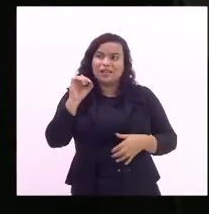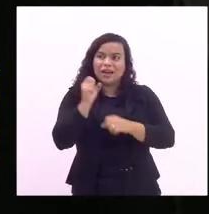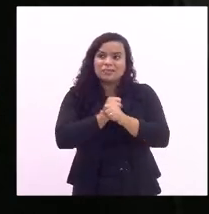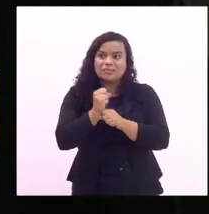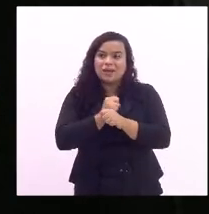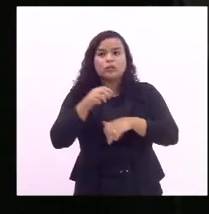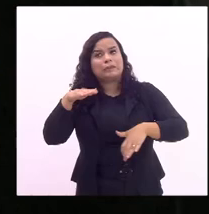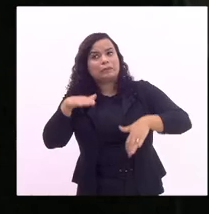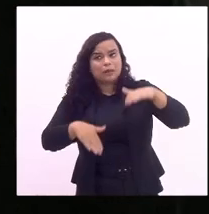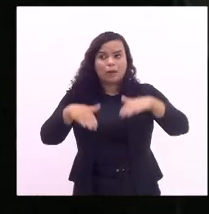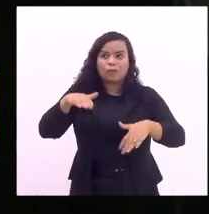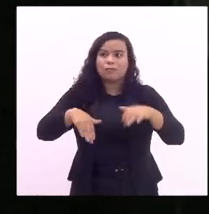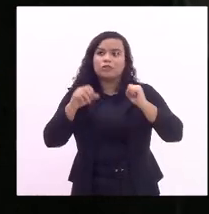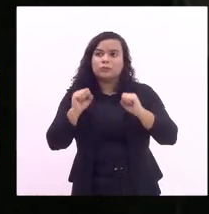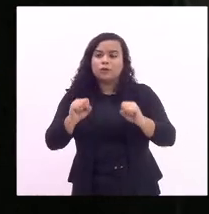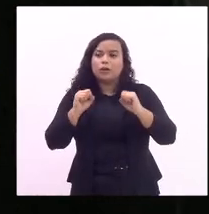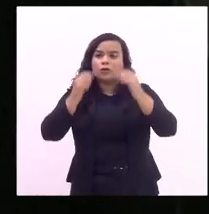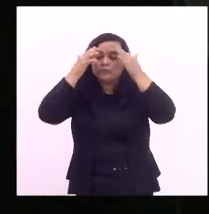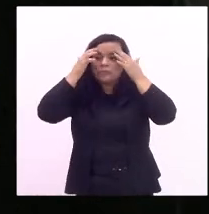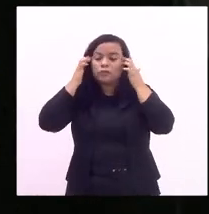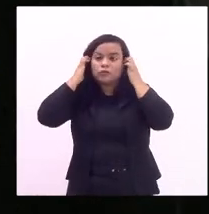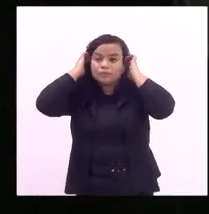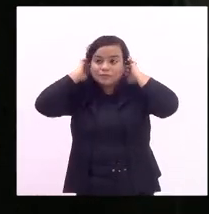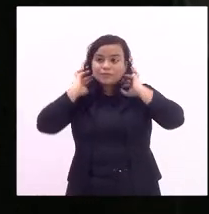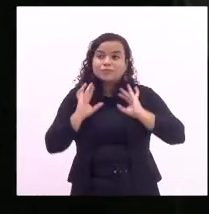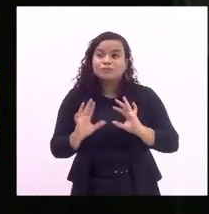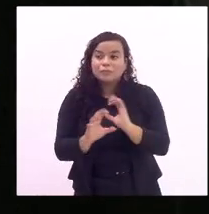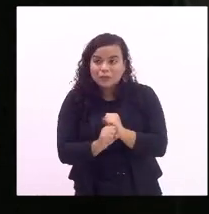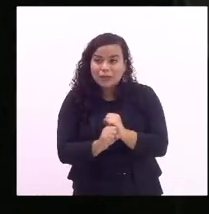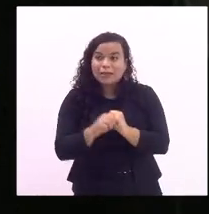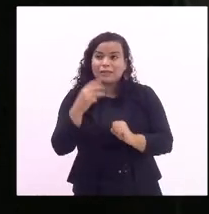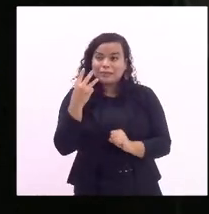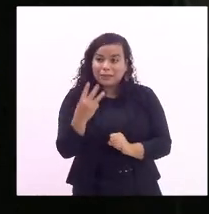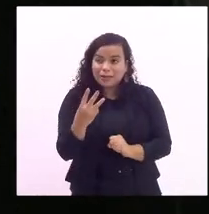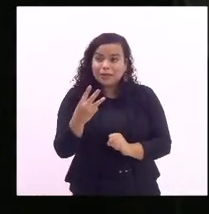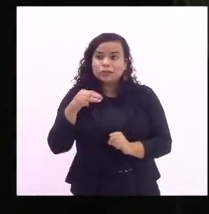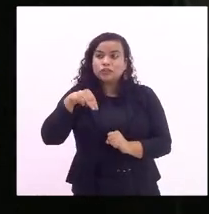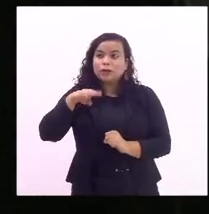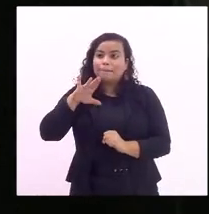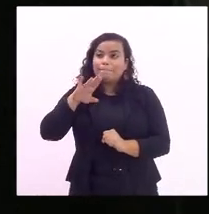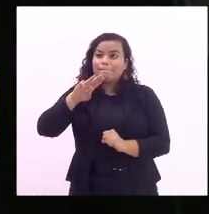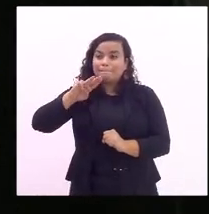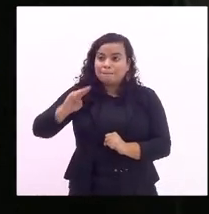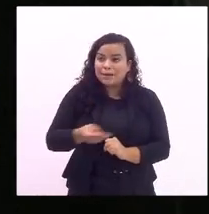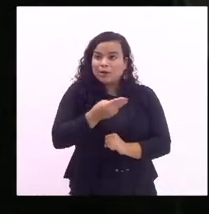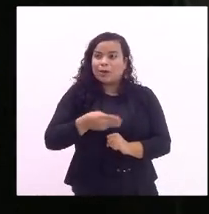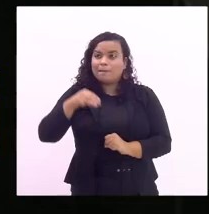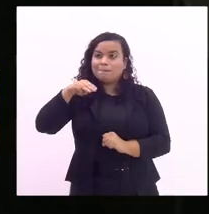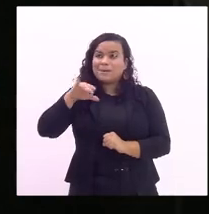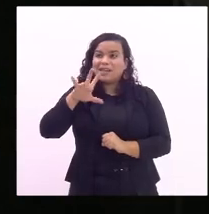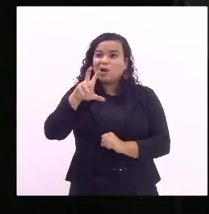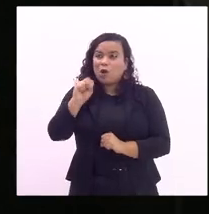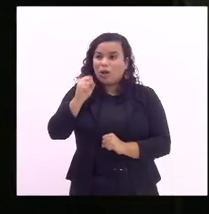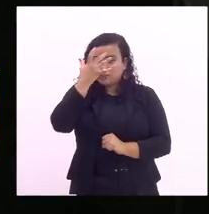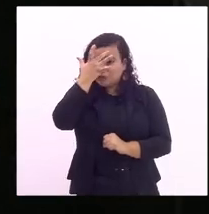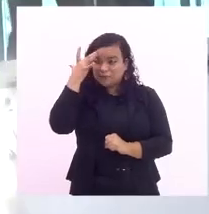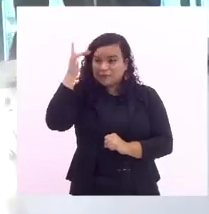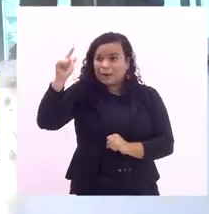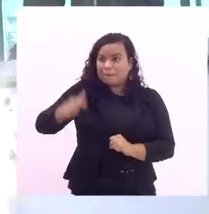aí 3 milhões de pessoas com porte de arma.